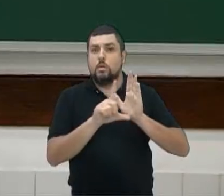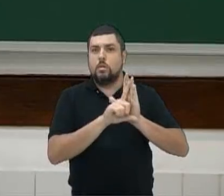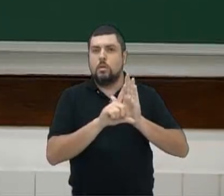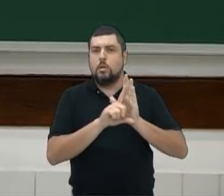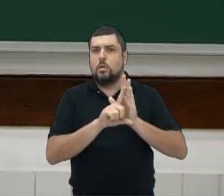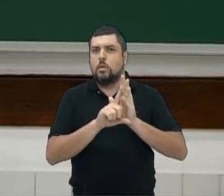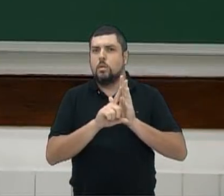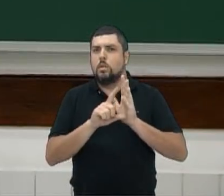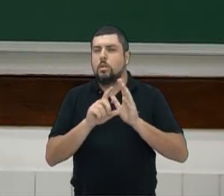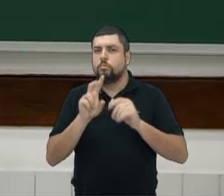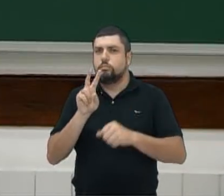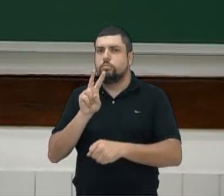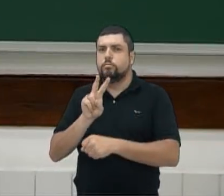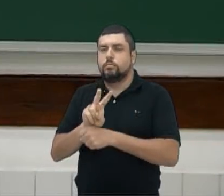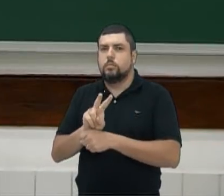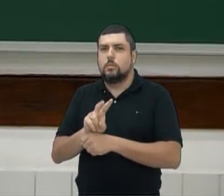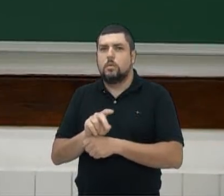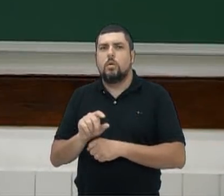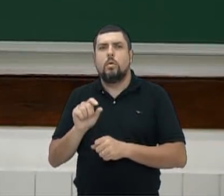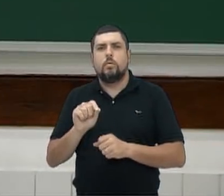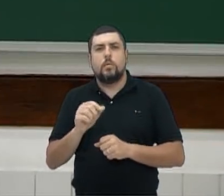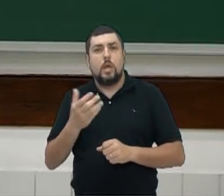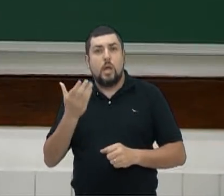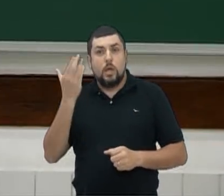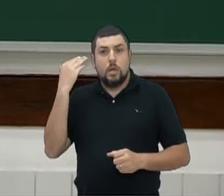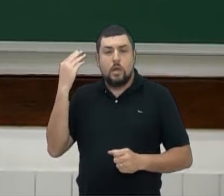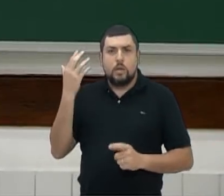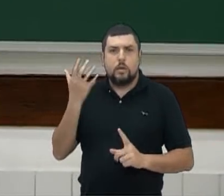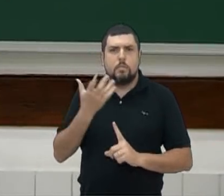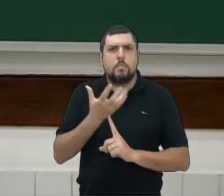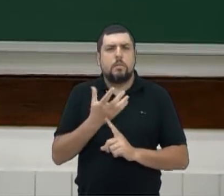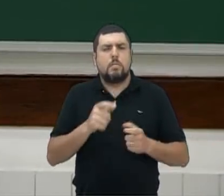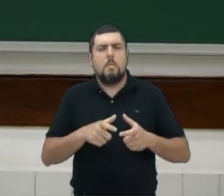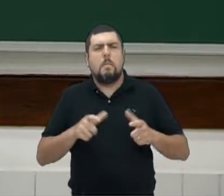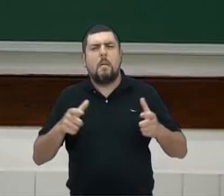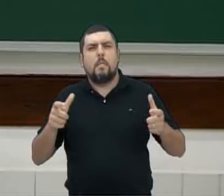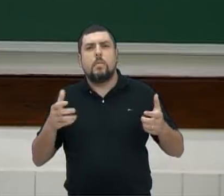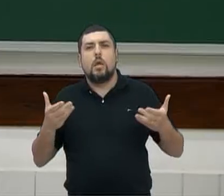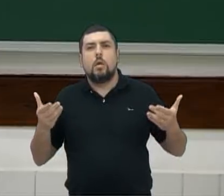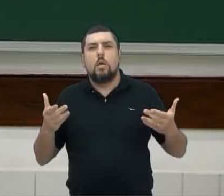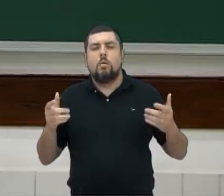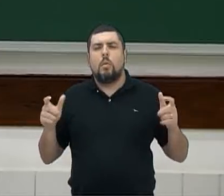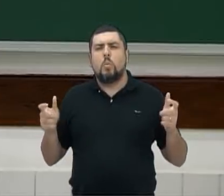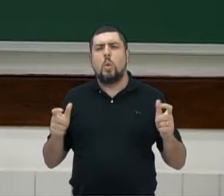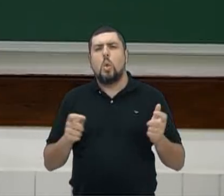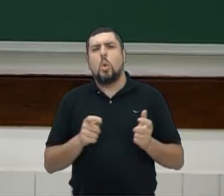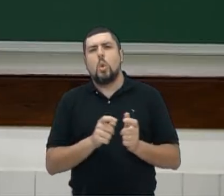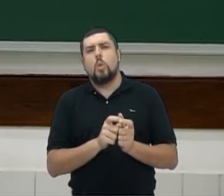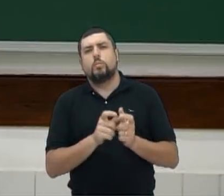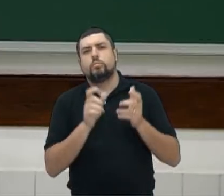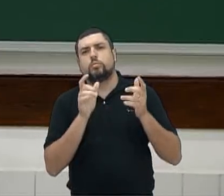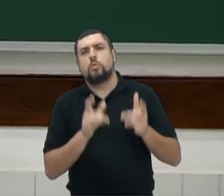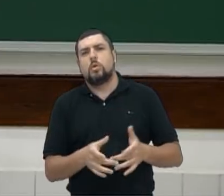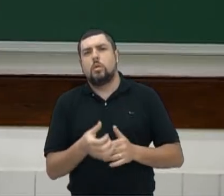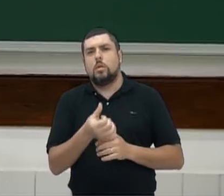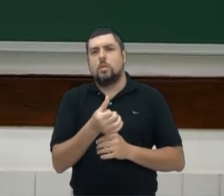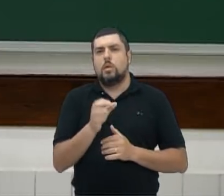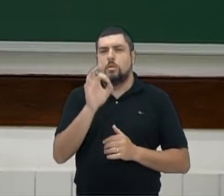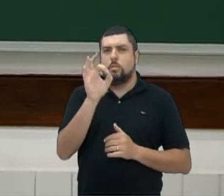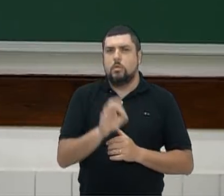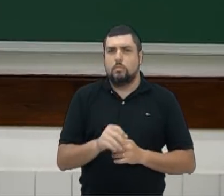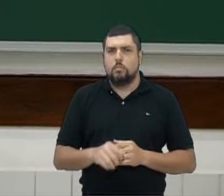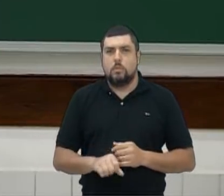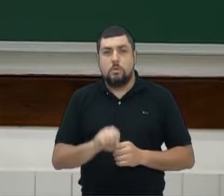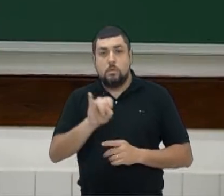apenas 6% do que originalmente existiam no território brasileiro. Então, o corte do pinheiro araucária, sem autorização